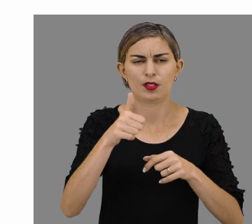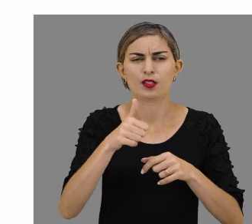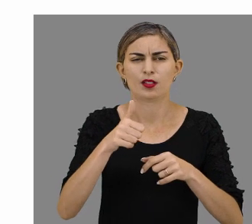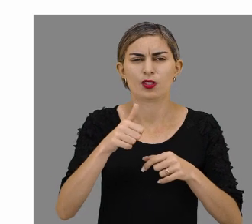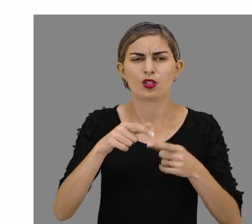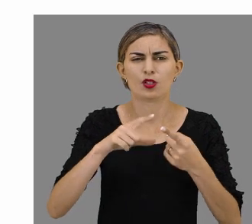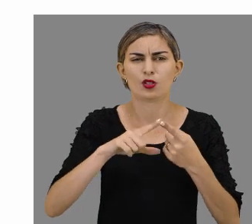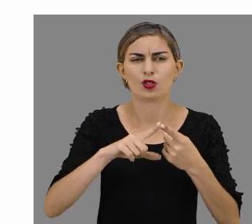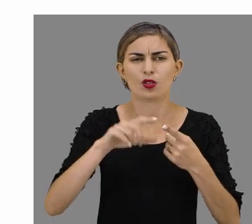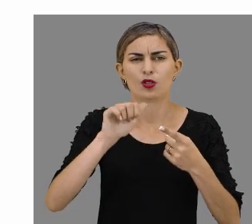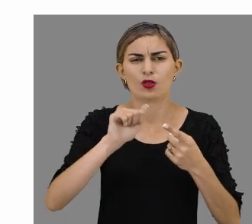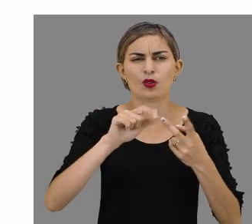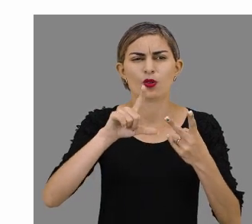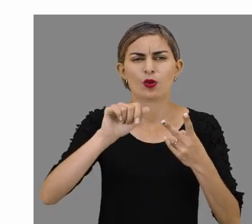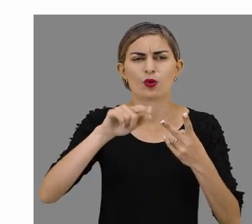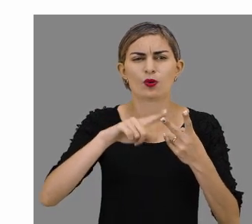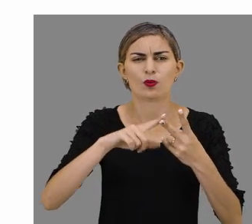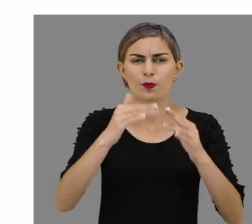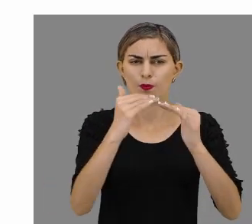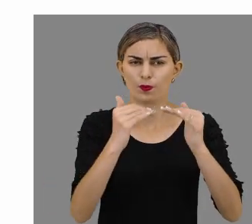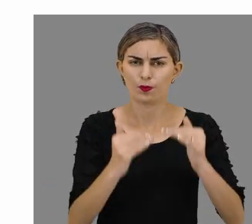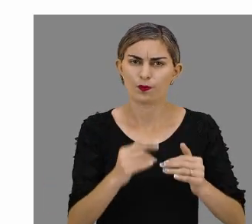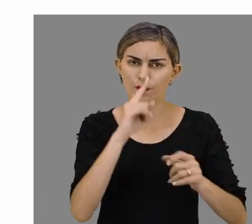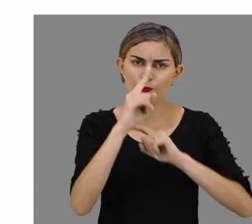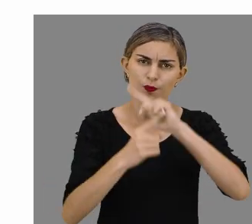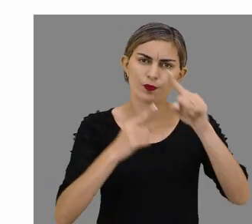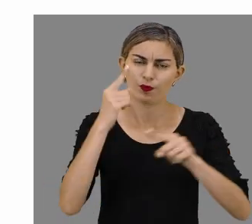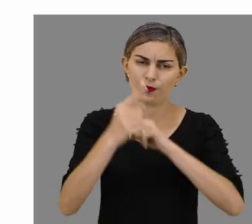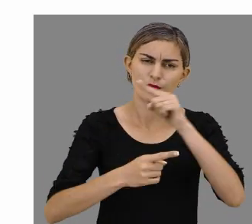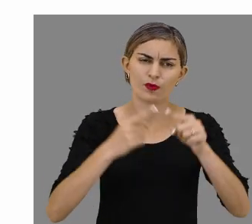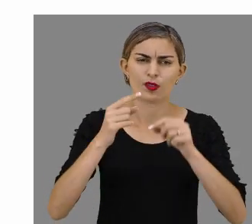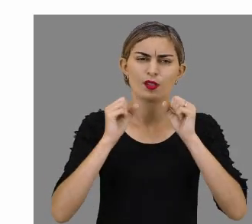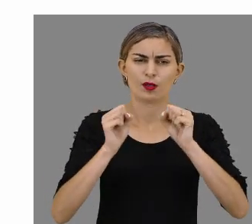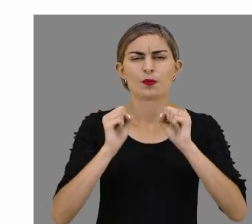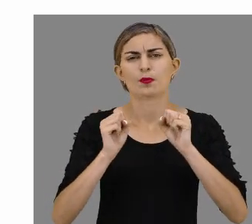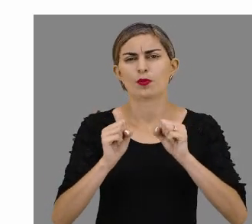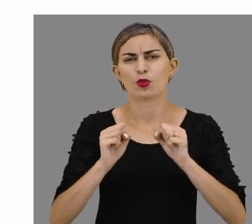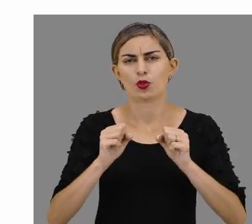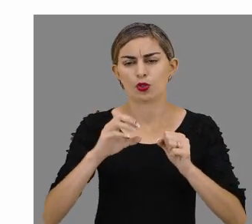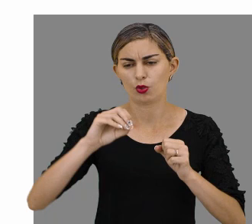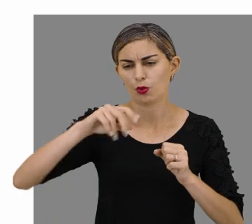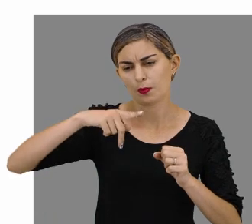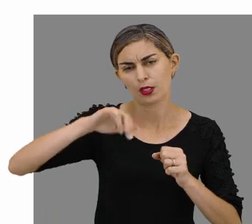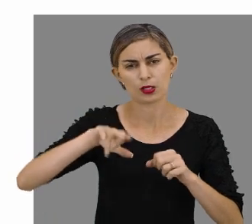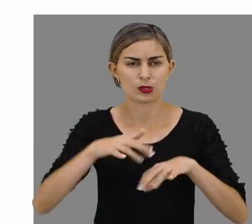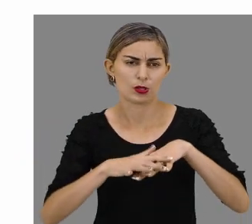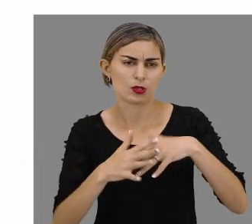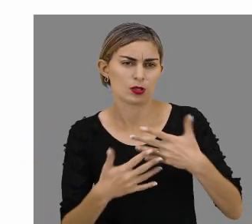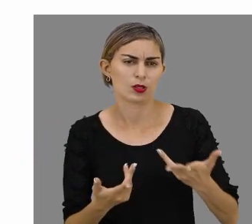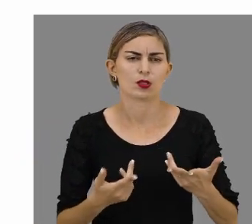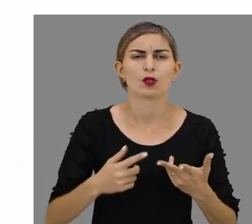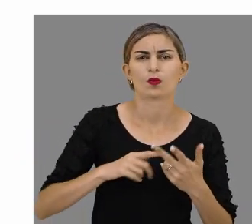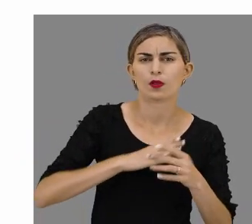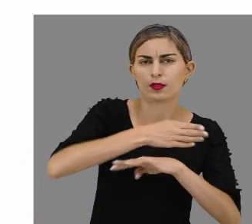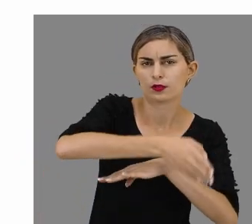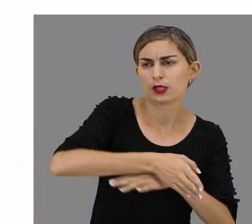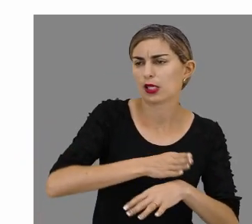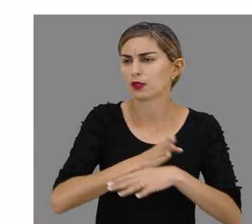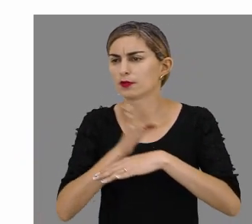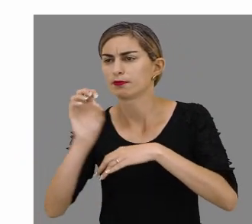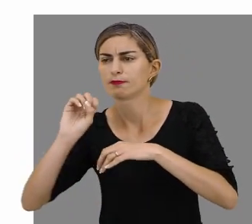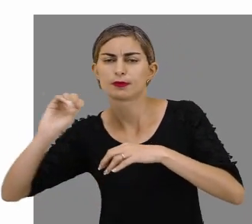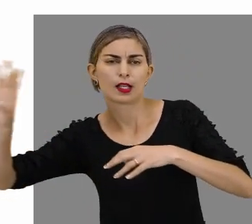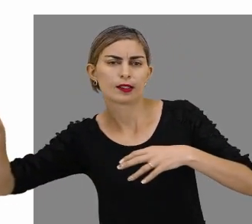primeiramente o algoritmo declare e nós teríamos um bloco de comandos que poderiam ser operações aritméticas, comandos de entrada e saída,